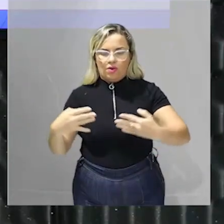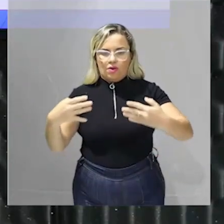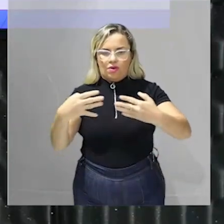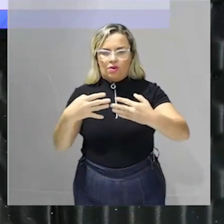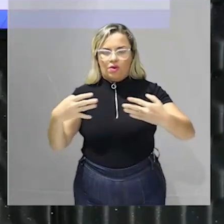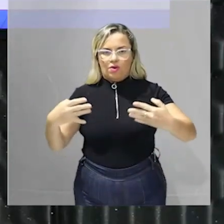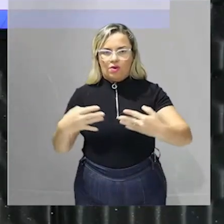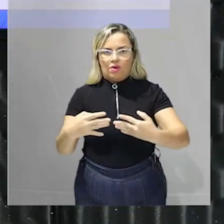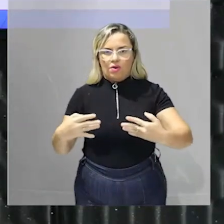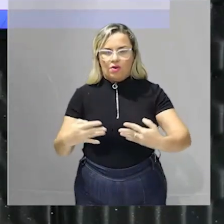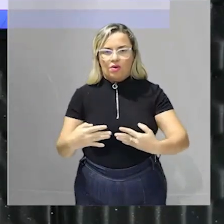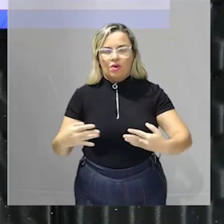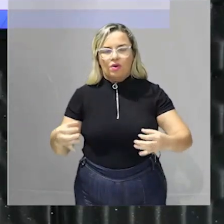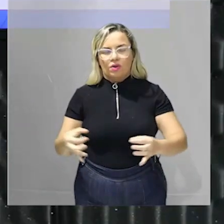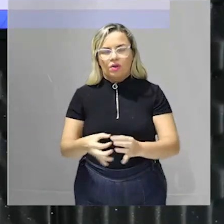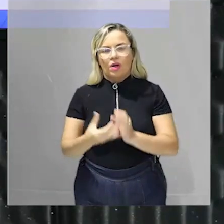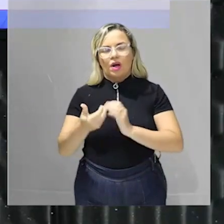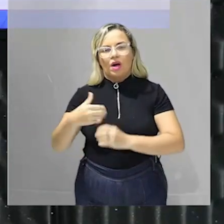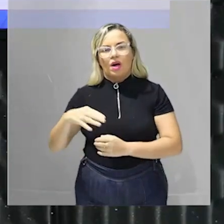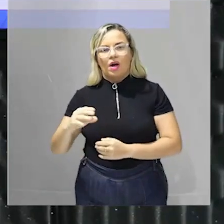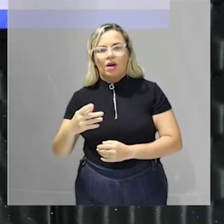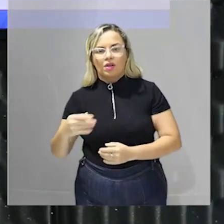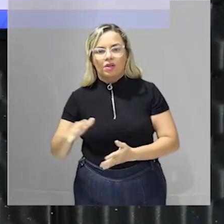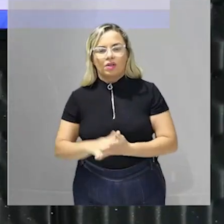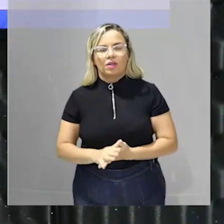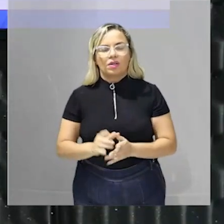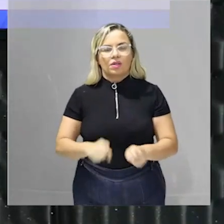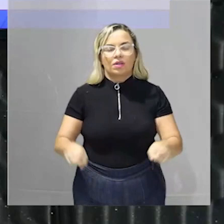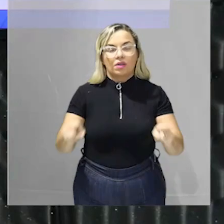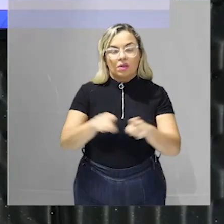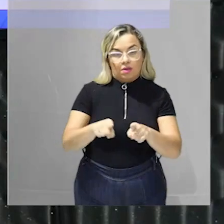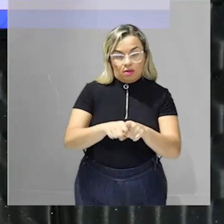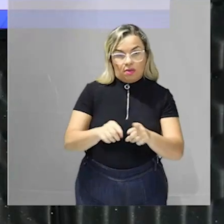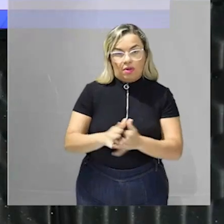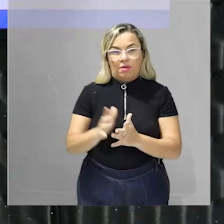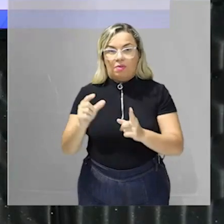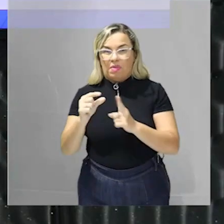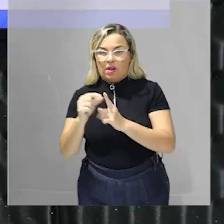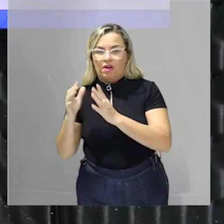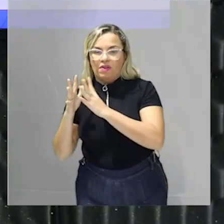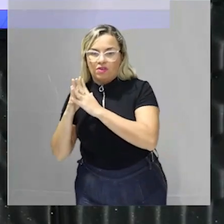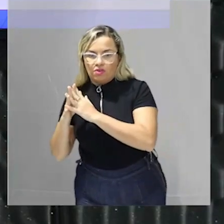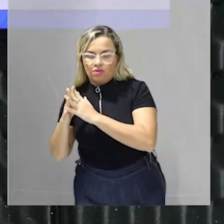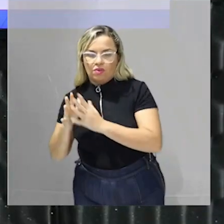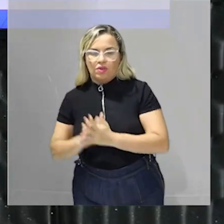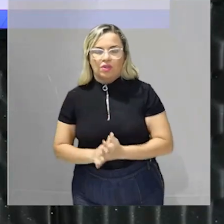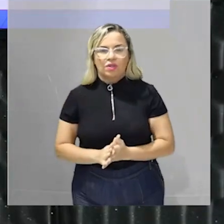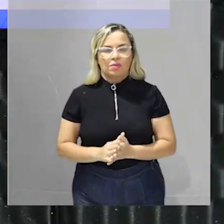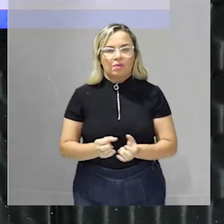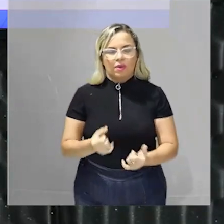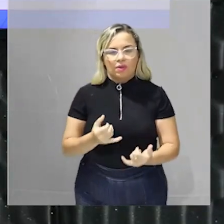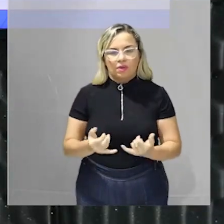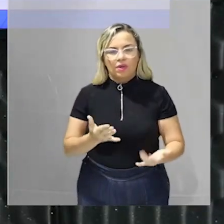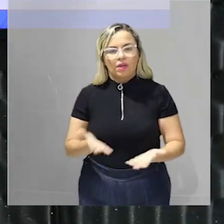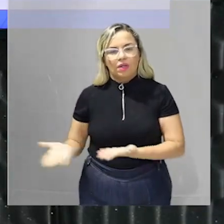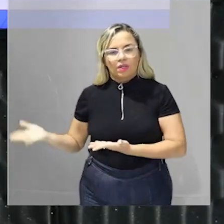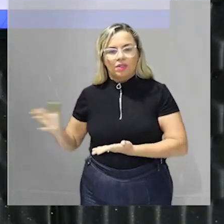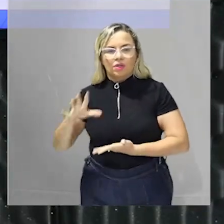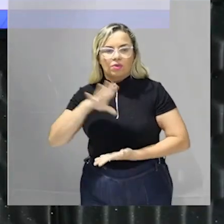nome. Que também é um falso cognato aqui, tá? Alto, alto,